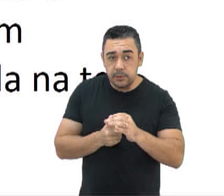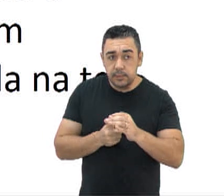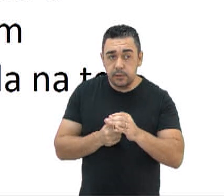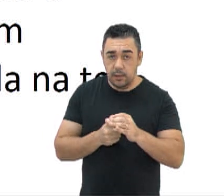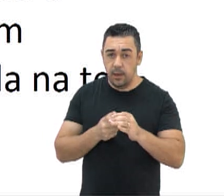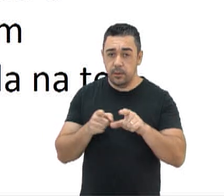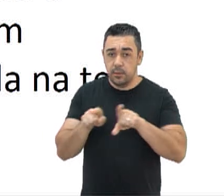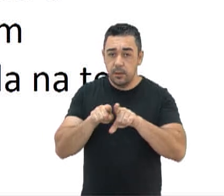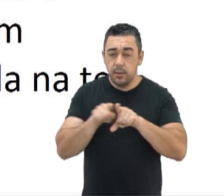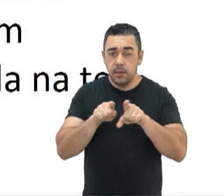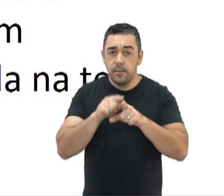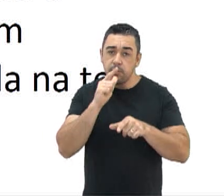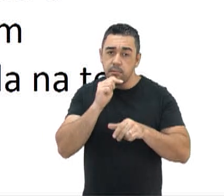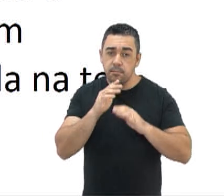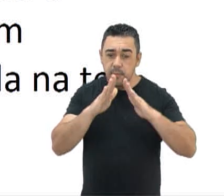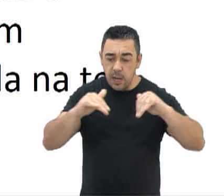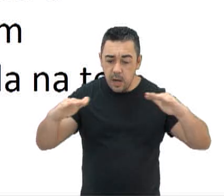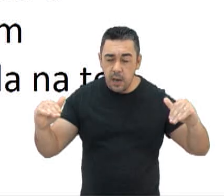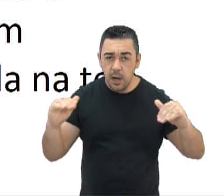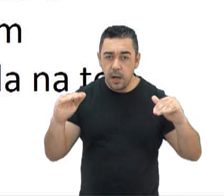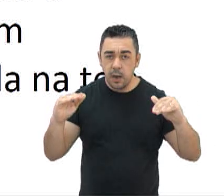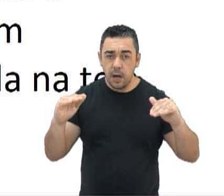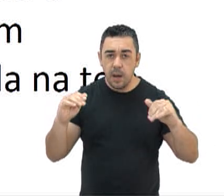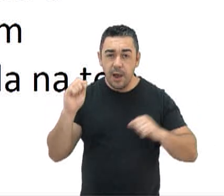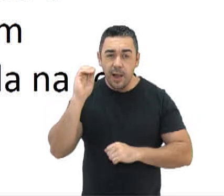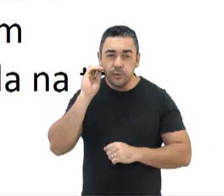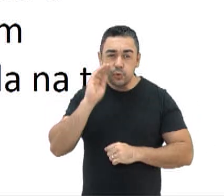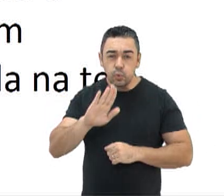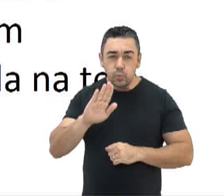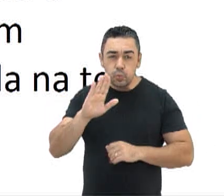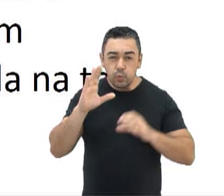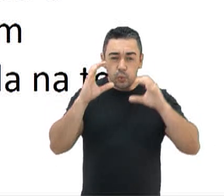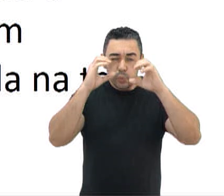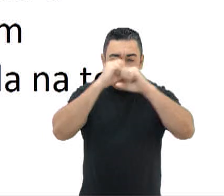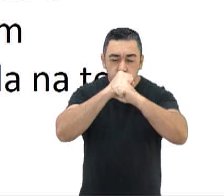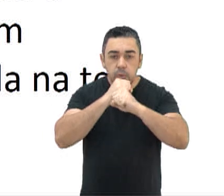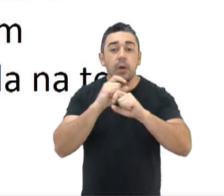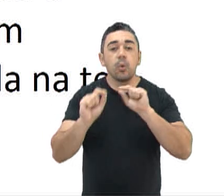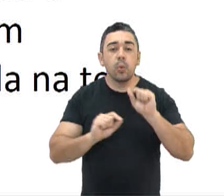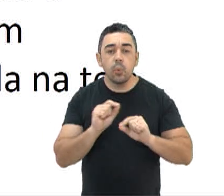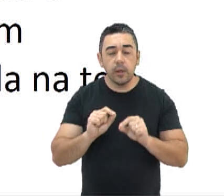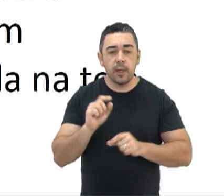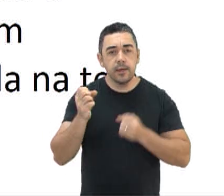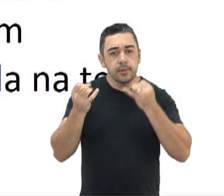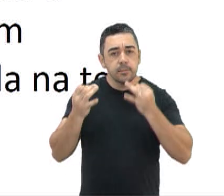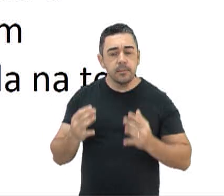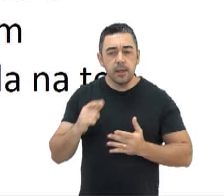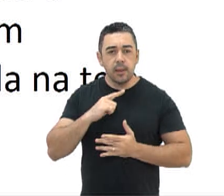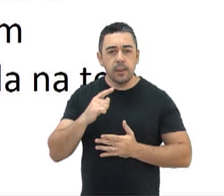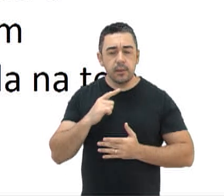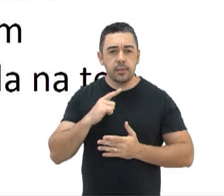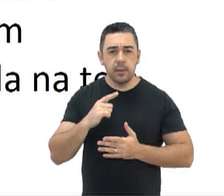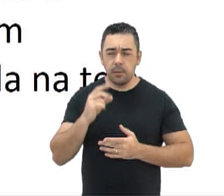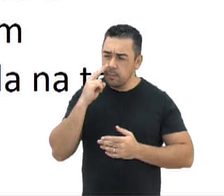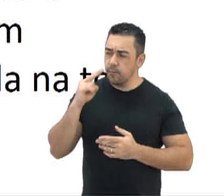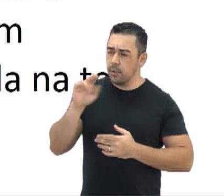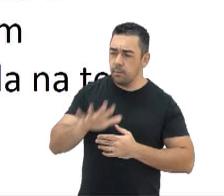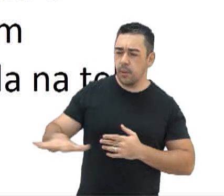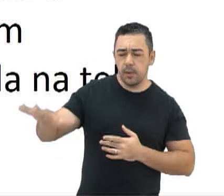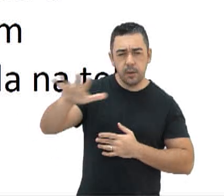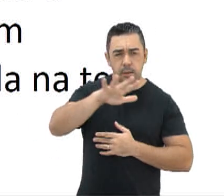mar, azul escuro. Esse fragmento do diário faz referência à paisagem retratada na